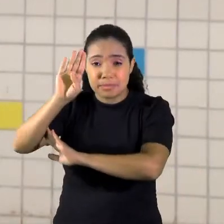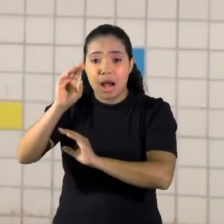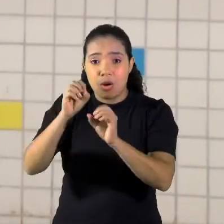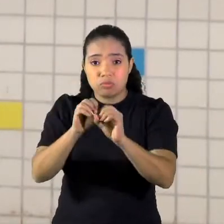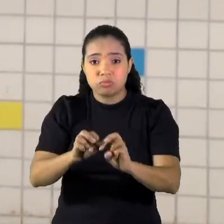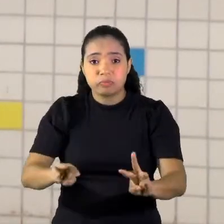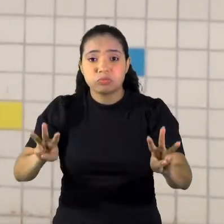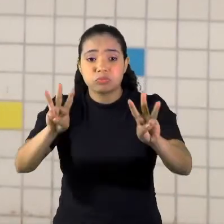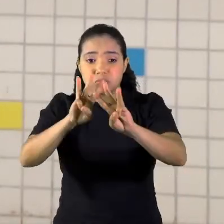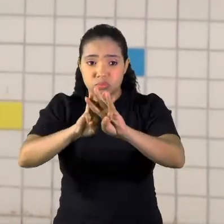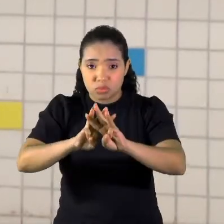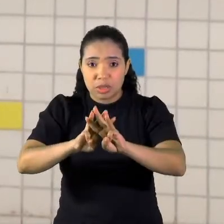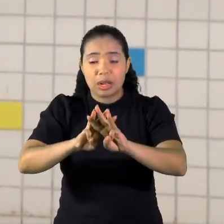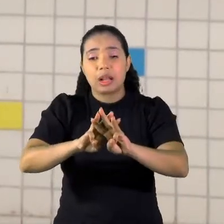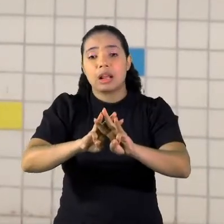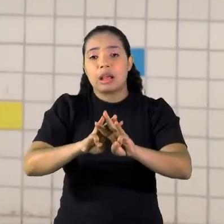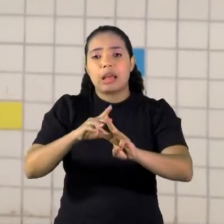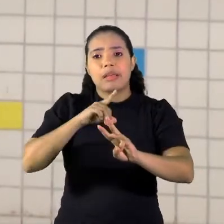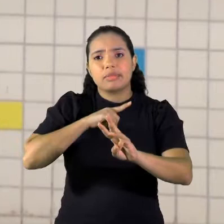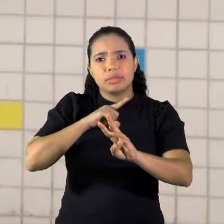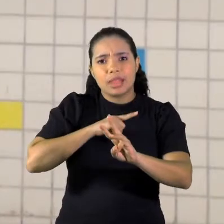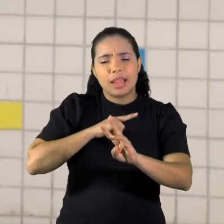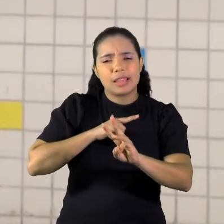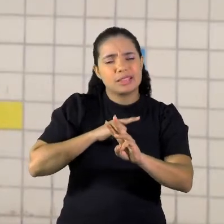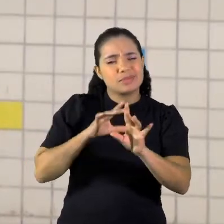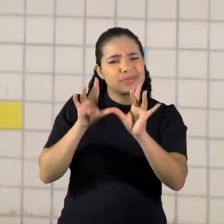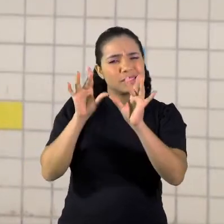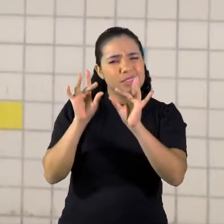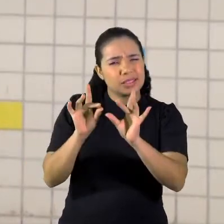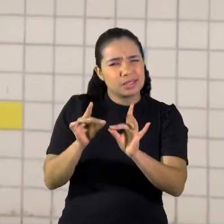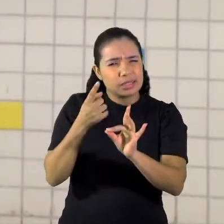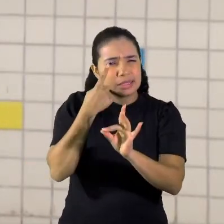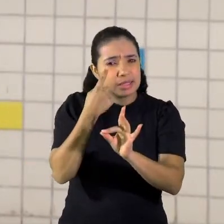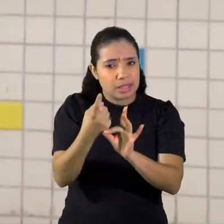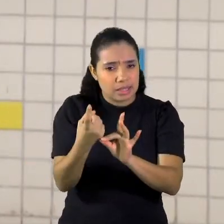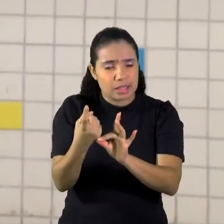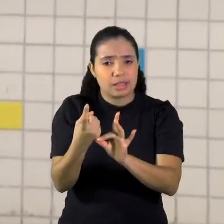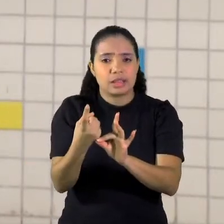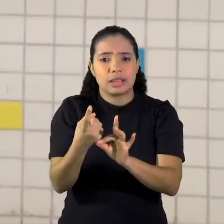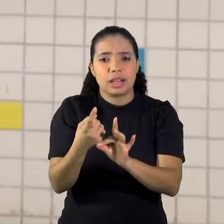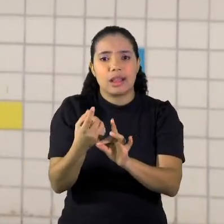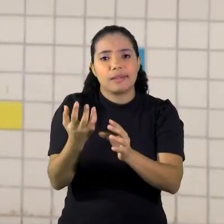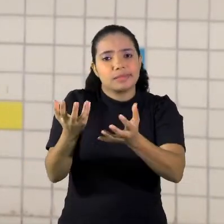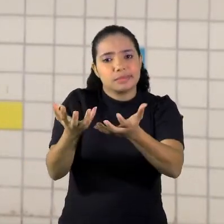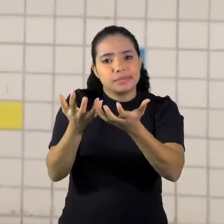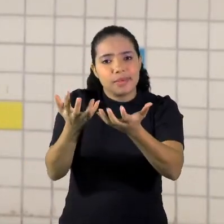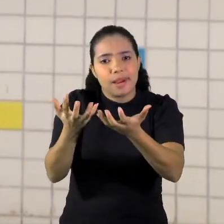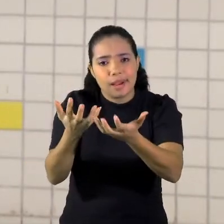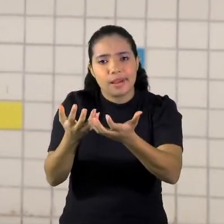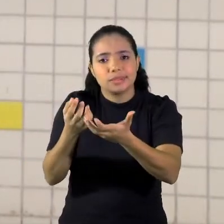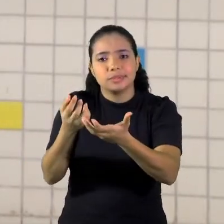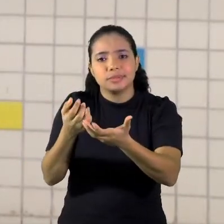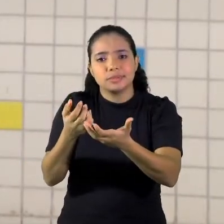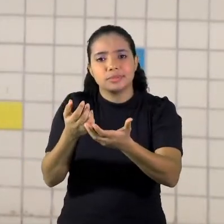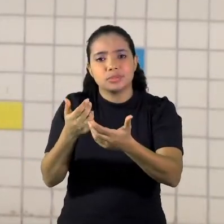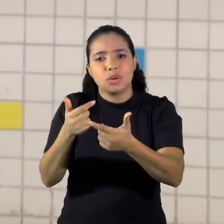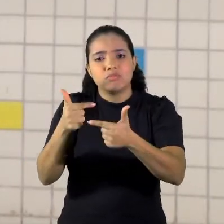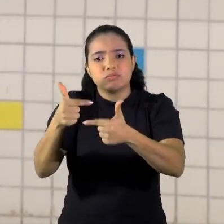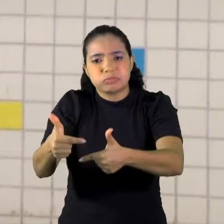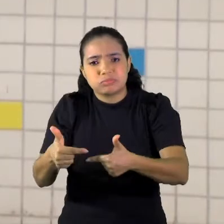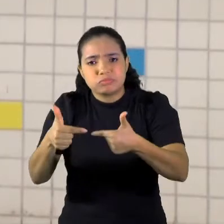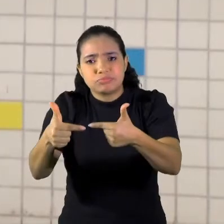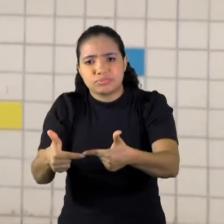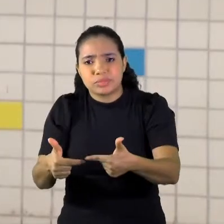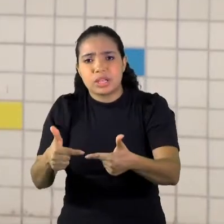Nações Unidas, tem um critériozinho bem interessante. Ele busca defender a